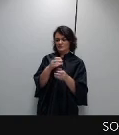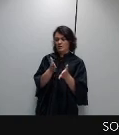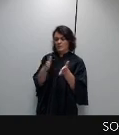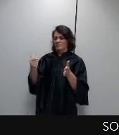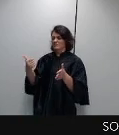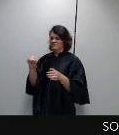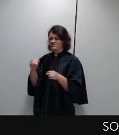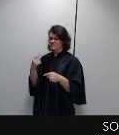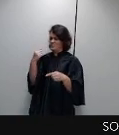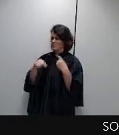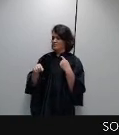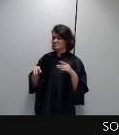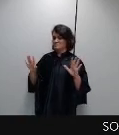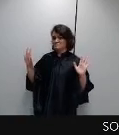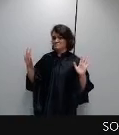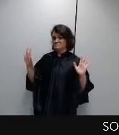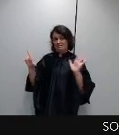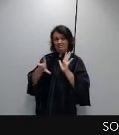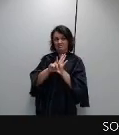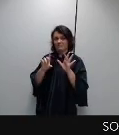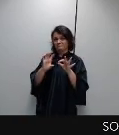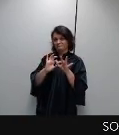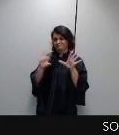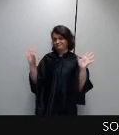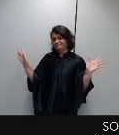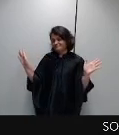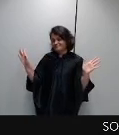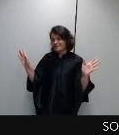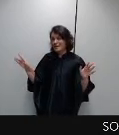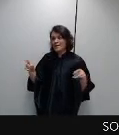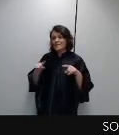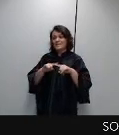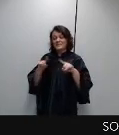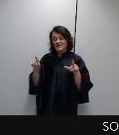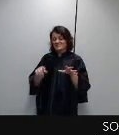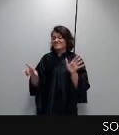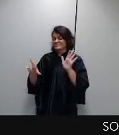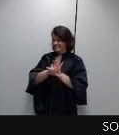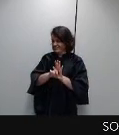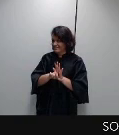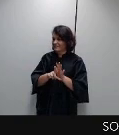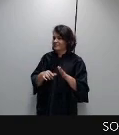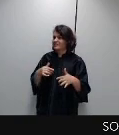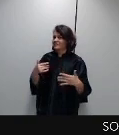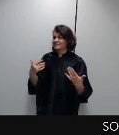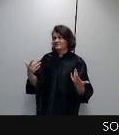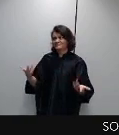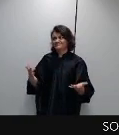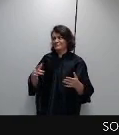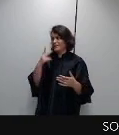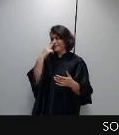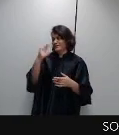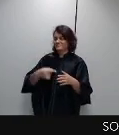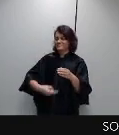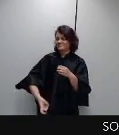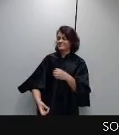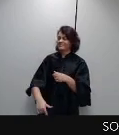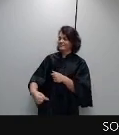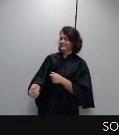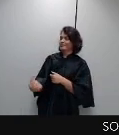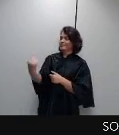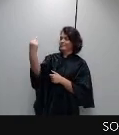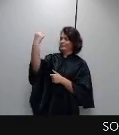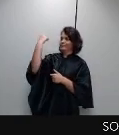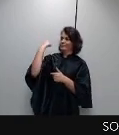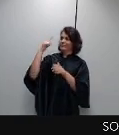ali aumentou mais que essa lei retroage aí eu acho que é se dizer ou se disputa na minha